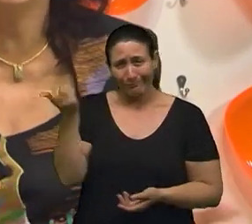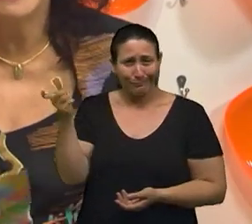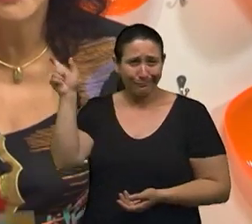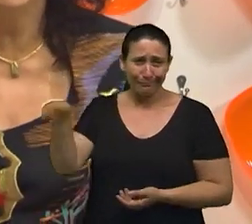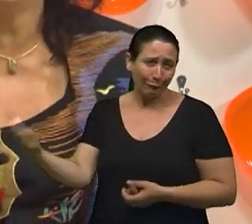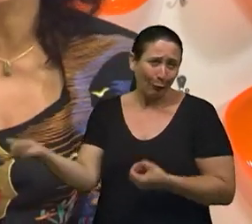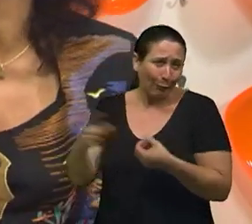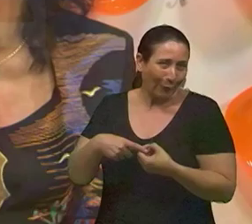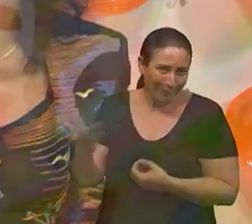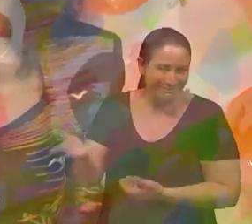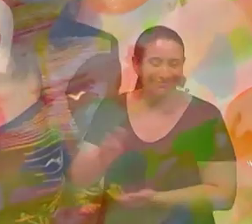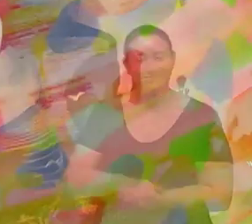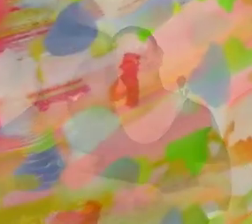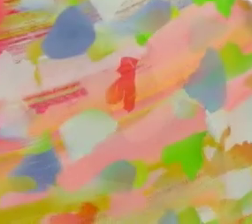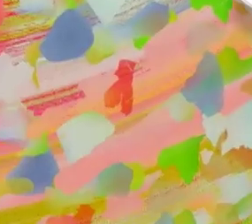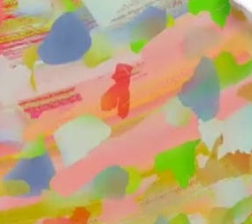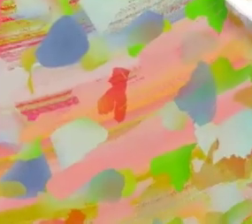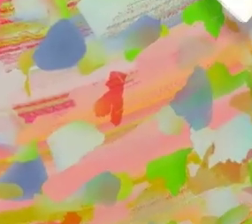o programa é isso